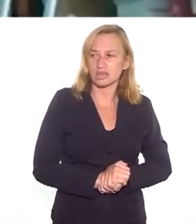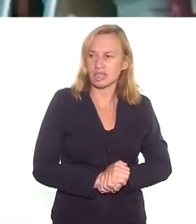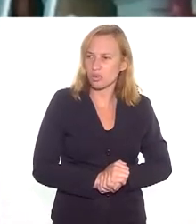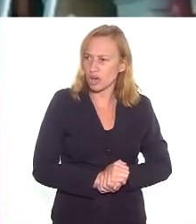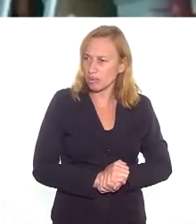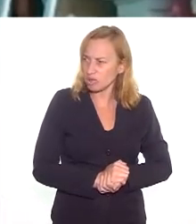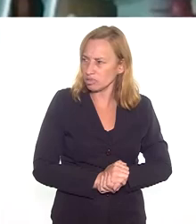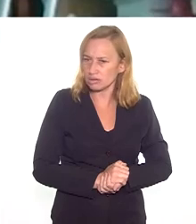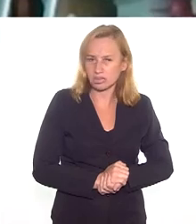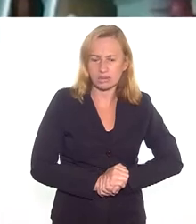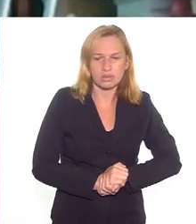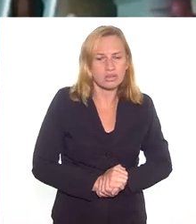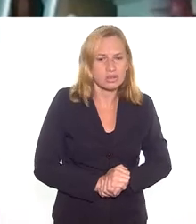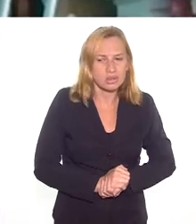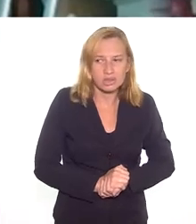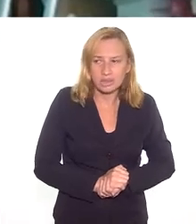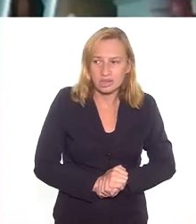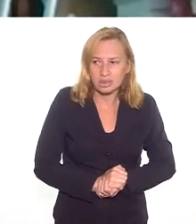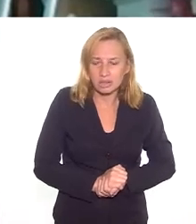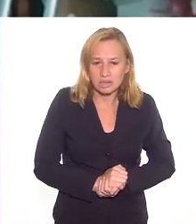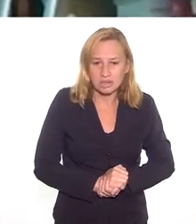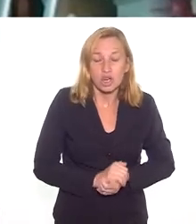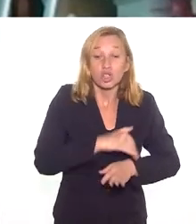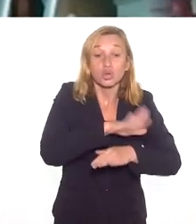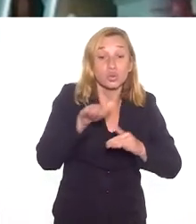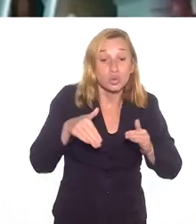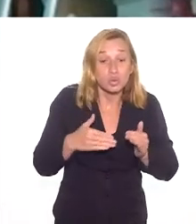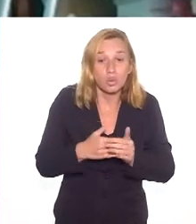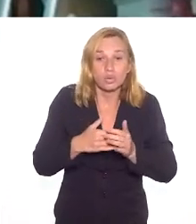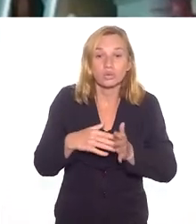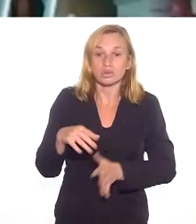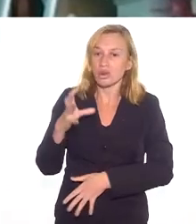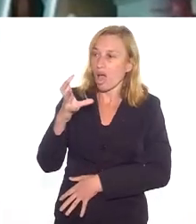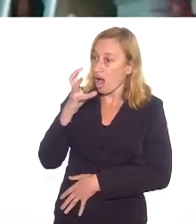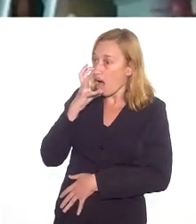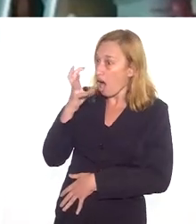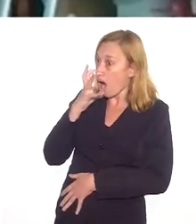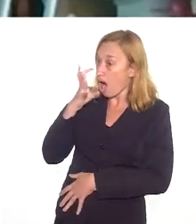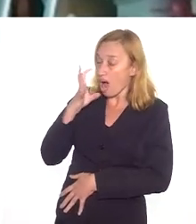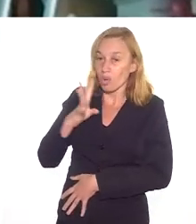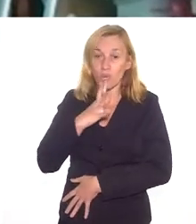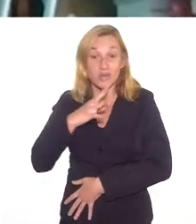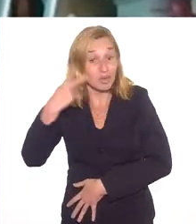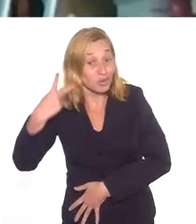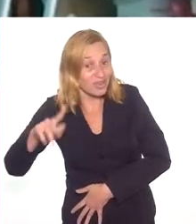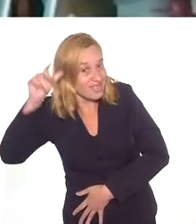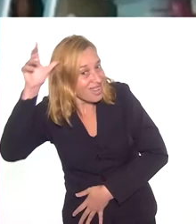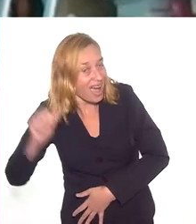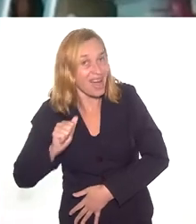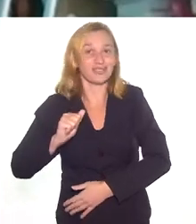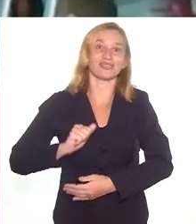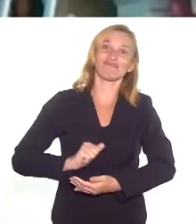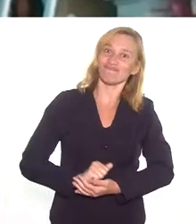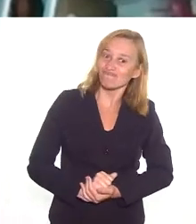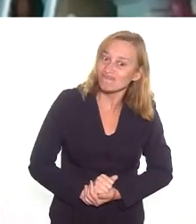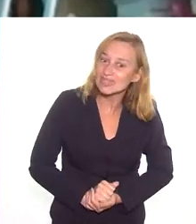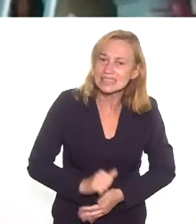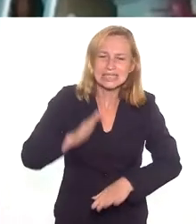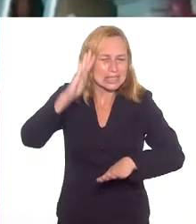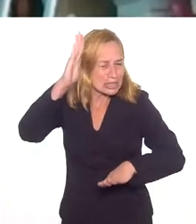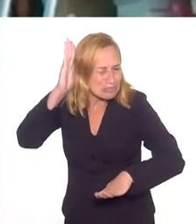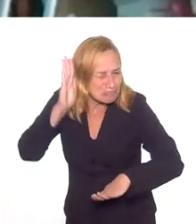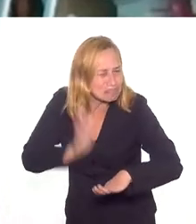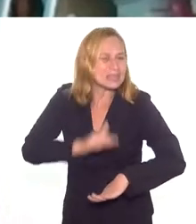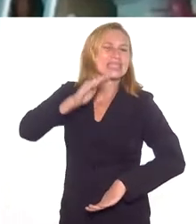personalidade tal como Quiserbon, José Quiserbon, ficava todos espantados com o conhecimento de Zé Maria sobre a